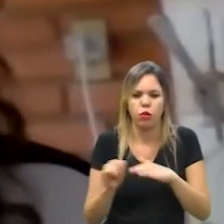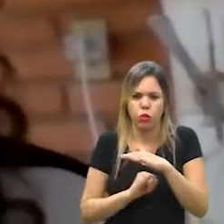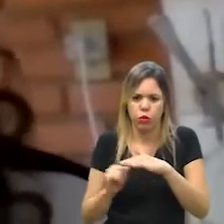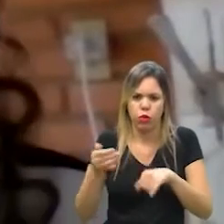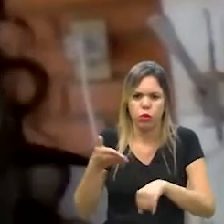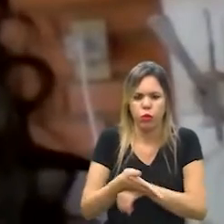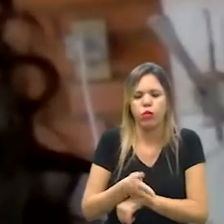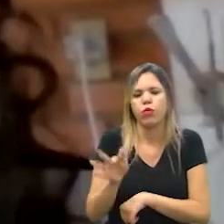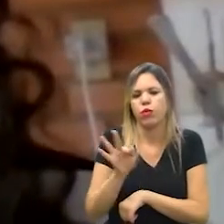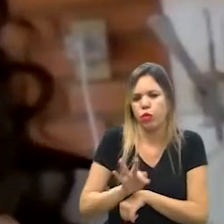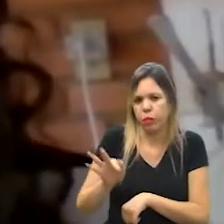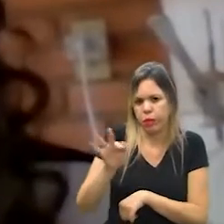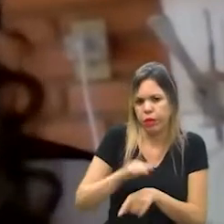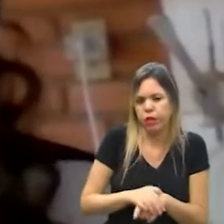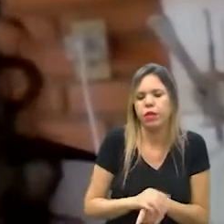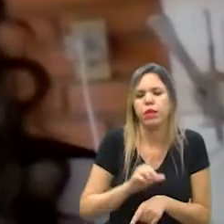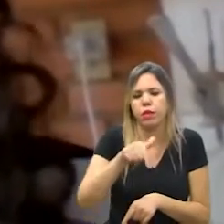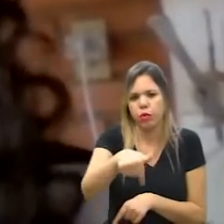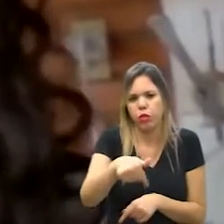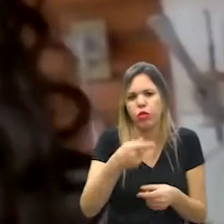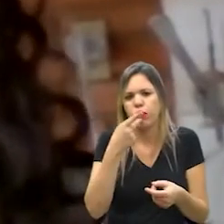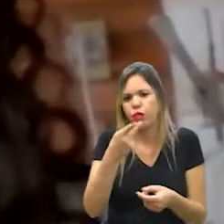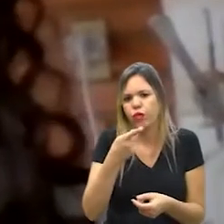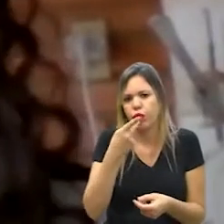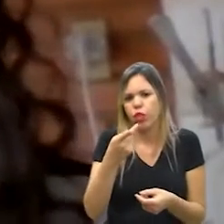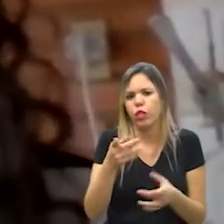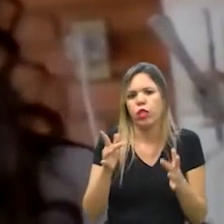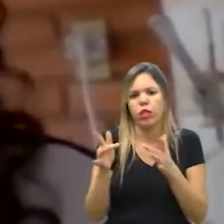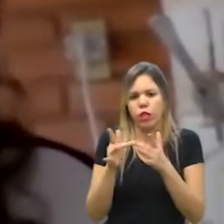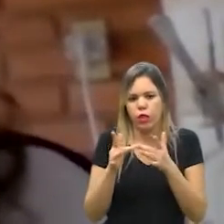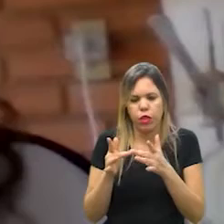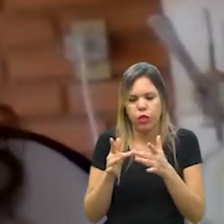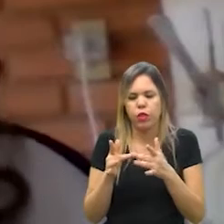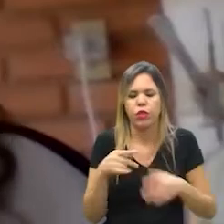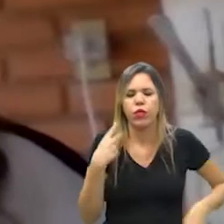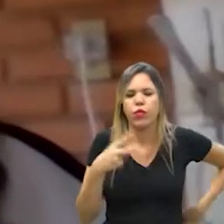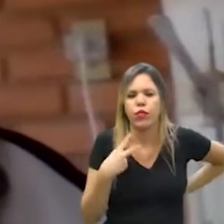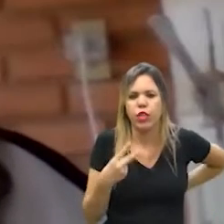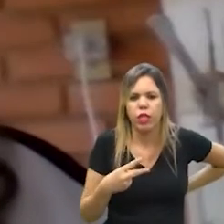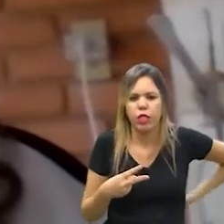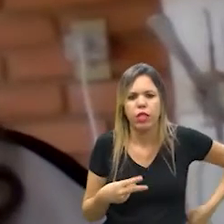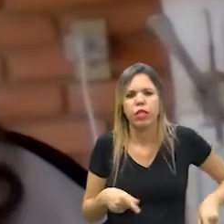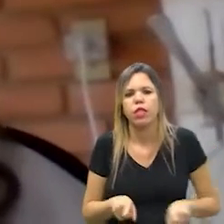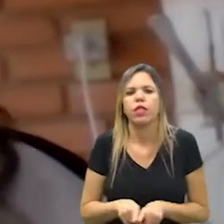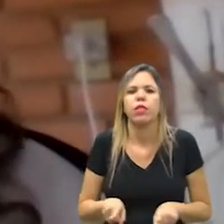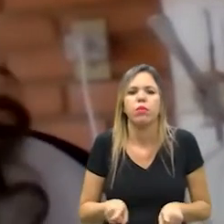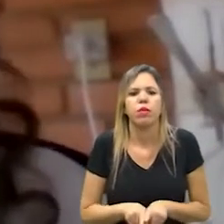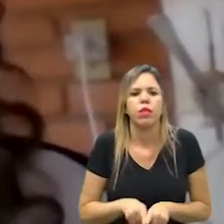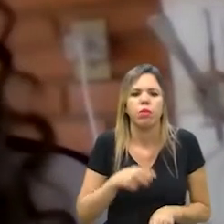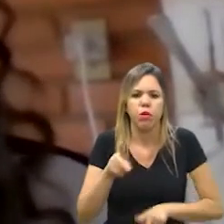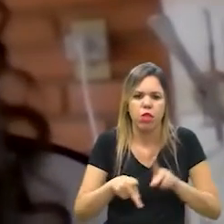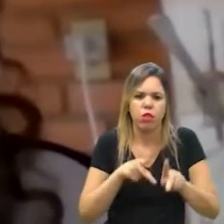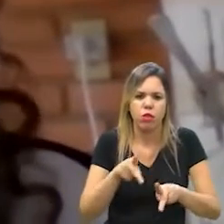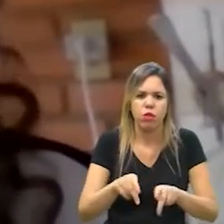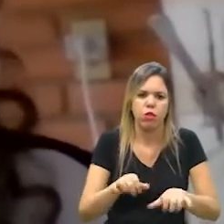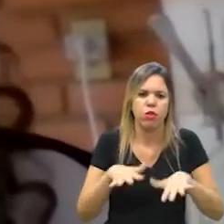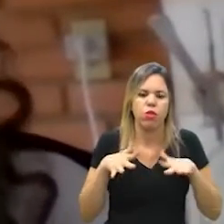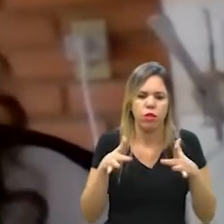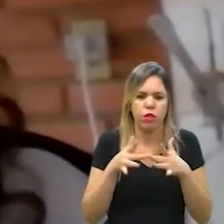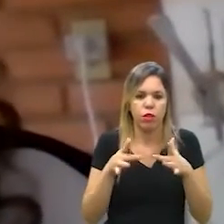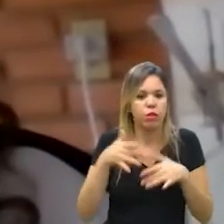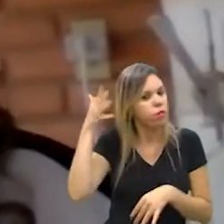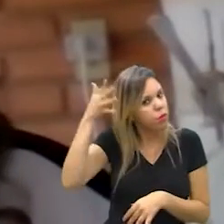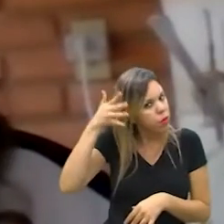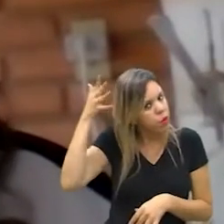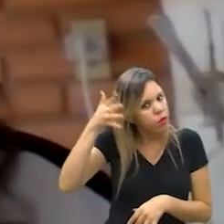judiciário. Então, a gente passa ali pelas instituições formais e depois a gente vai falar da relação entre vereador